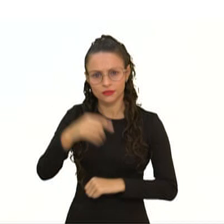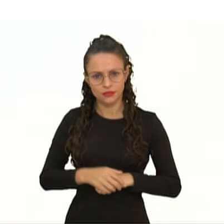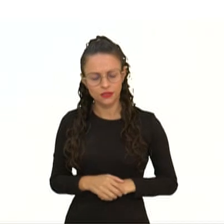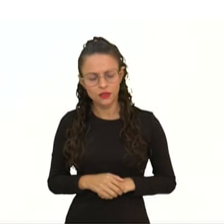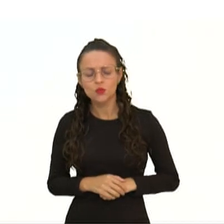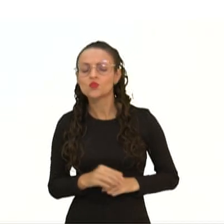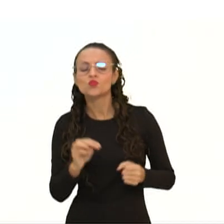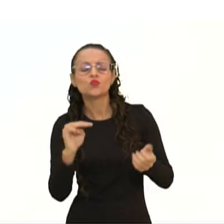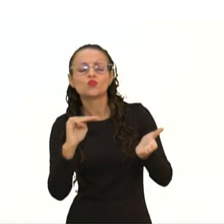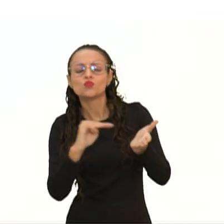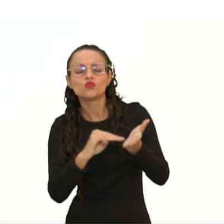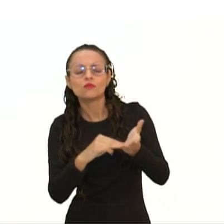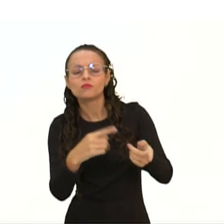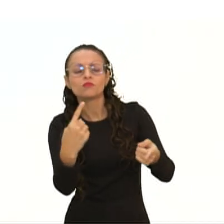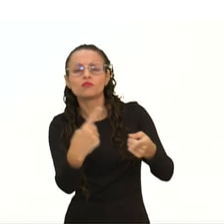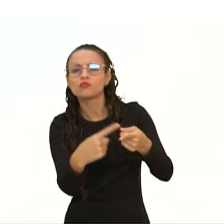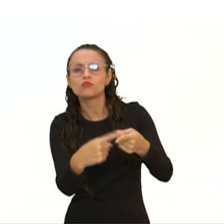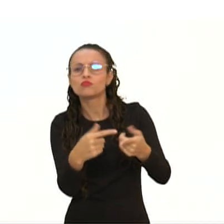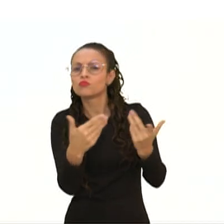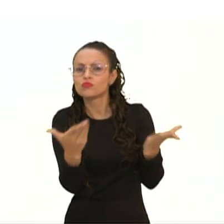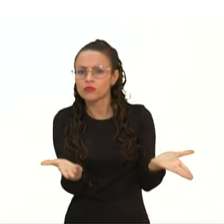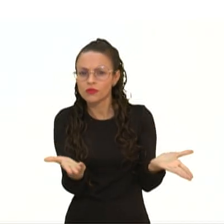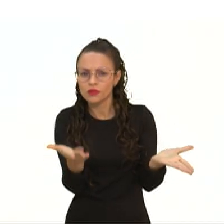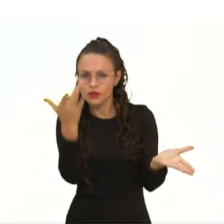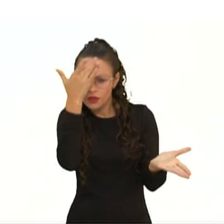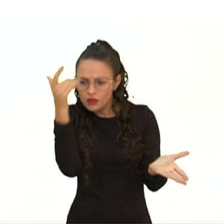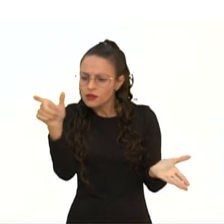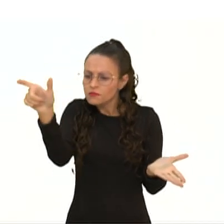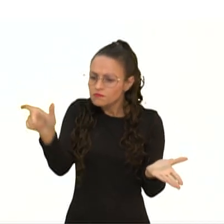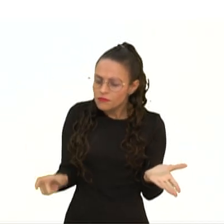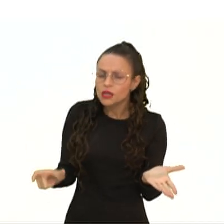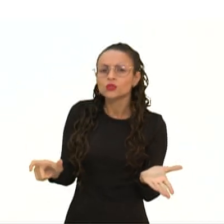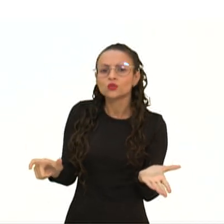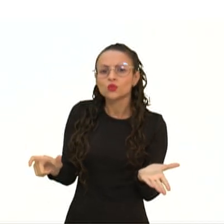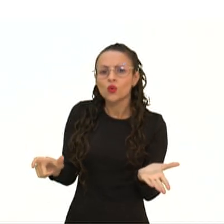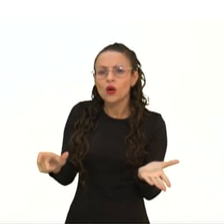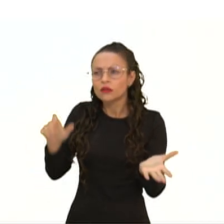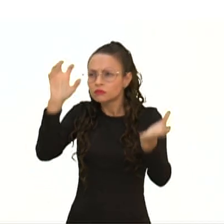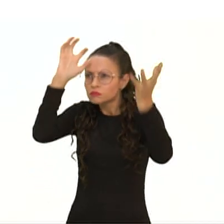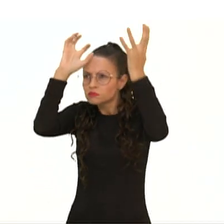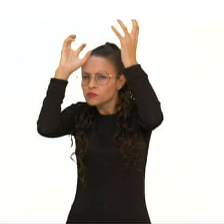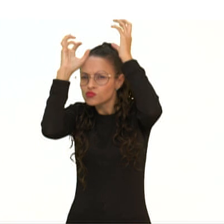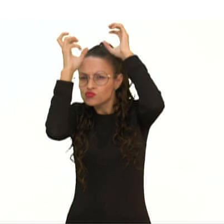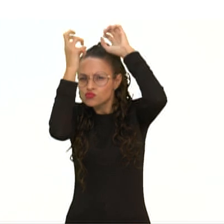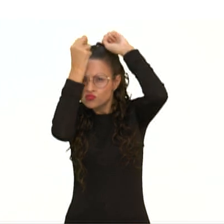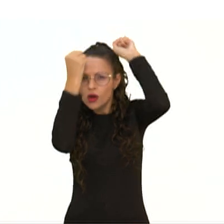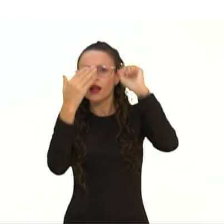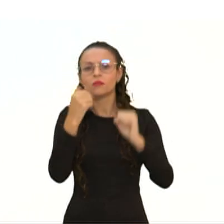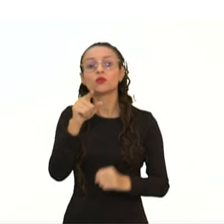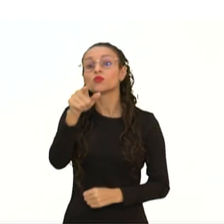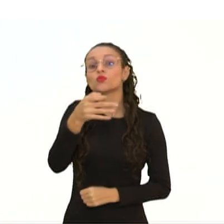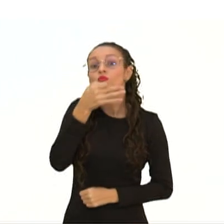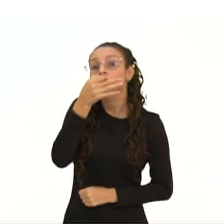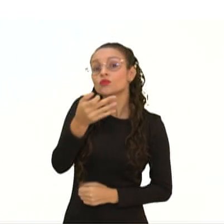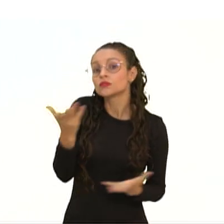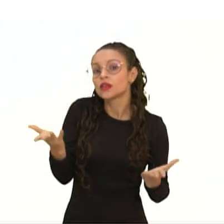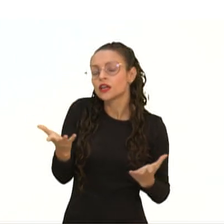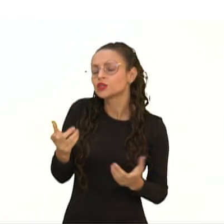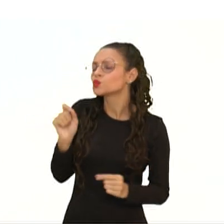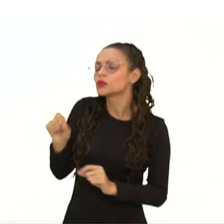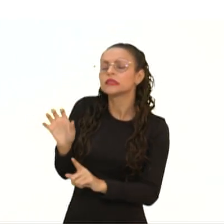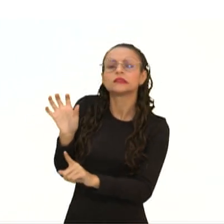seriam as causas o que que leva uma pessoa a desenvolver um transtorno alimentar que que você acha o quê que